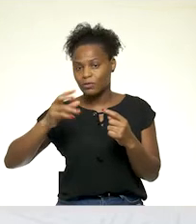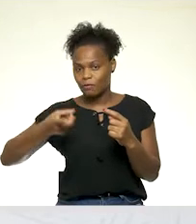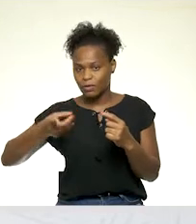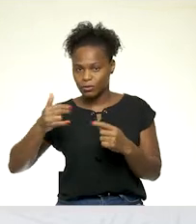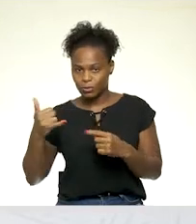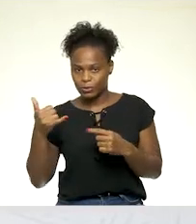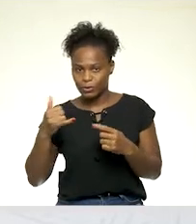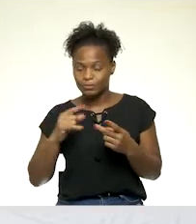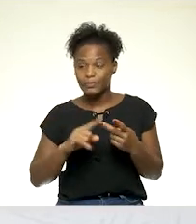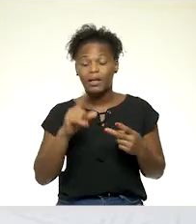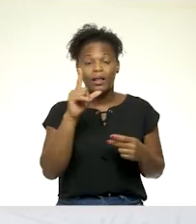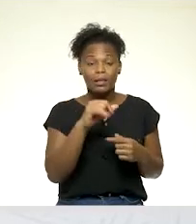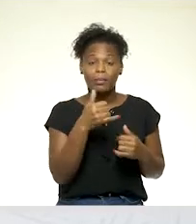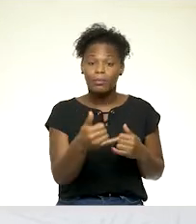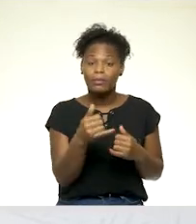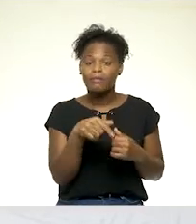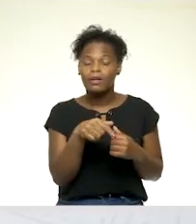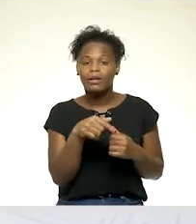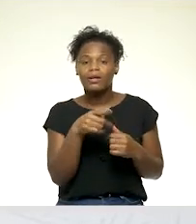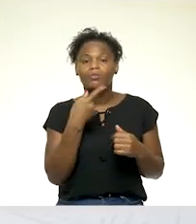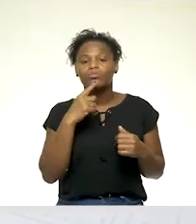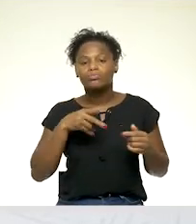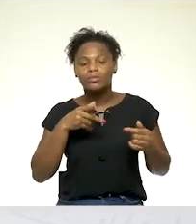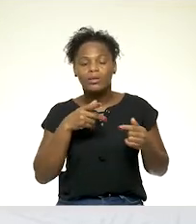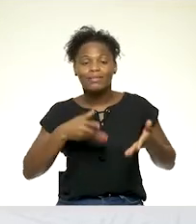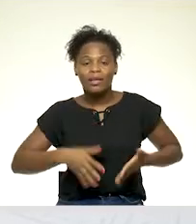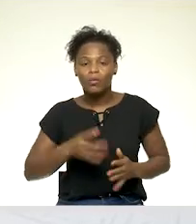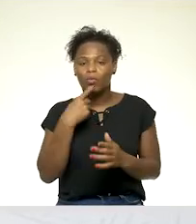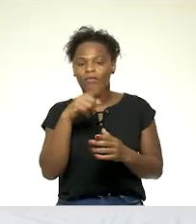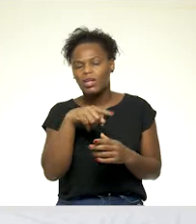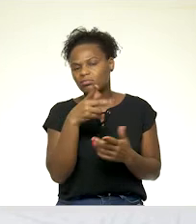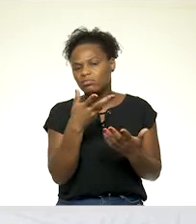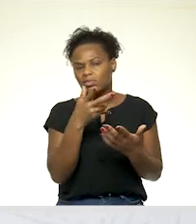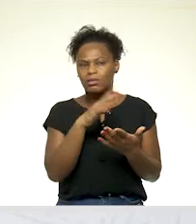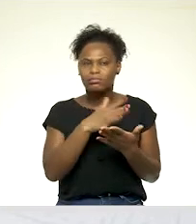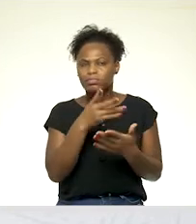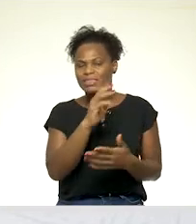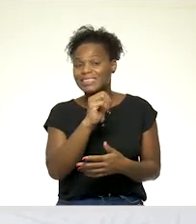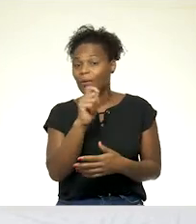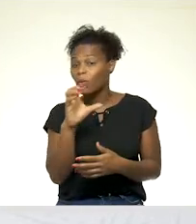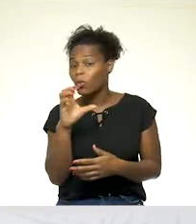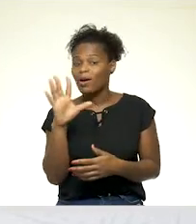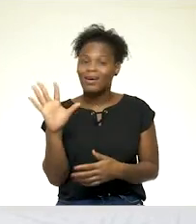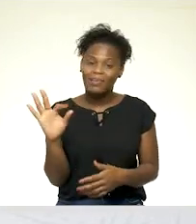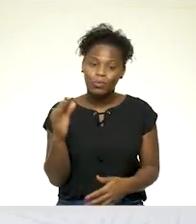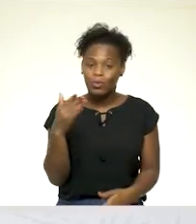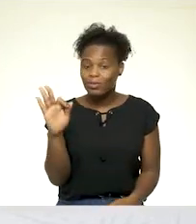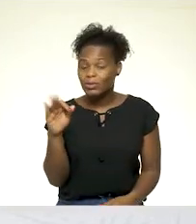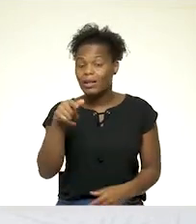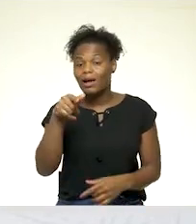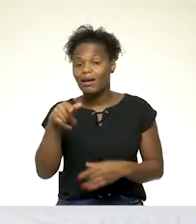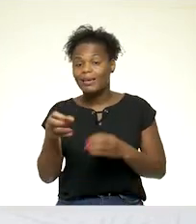1492. Aí então vem o Renascimento, nos meados do século XIV em